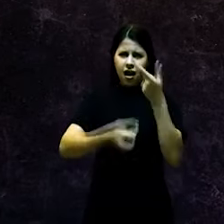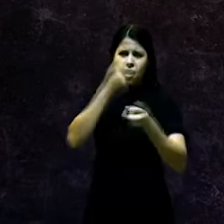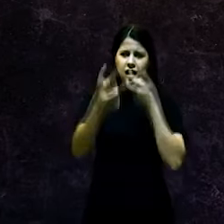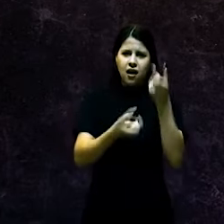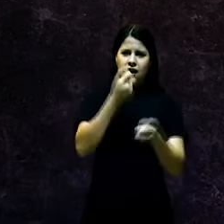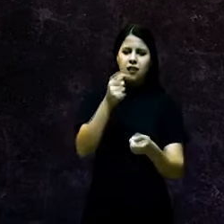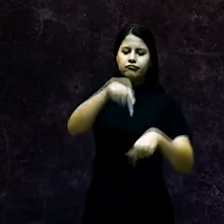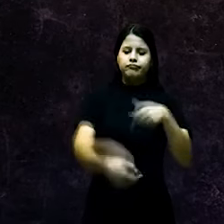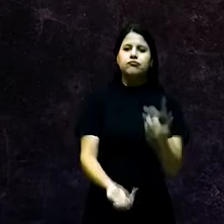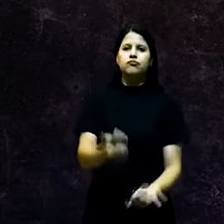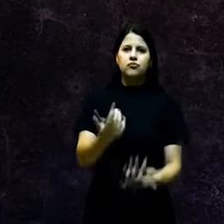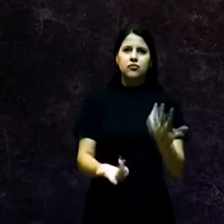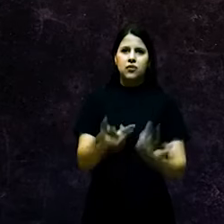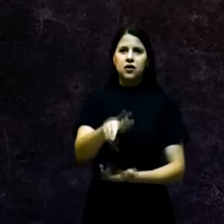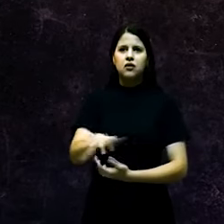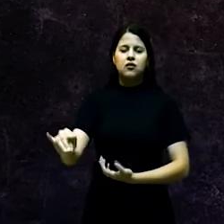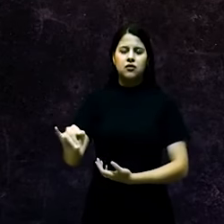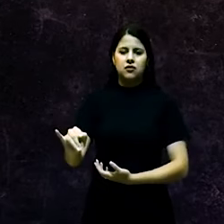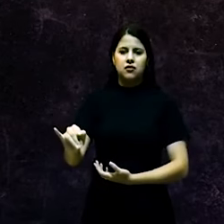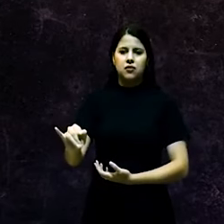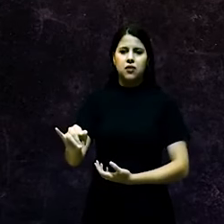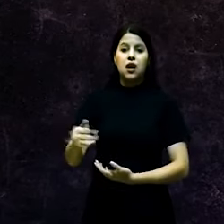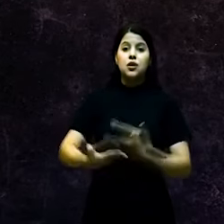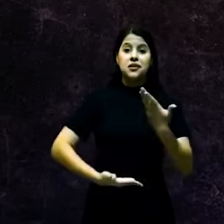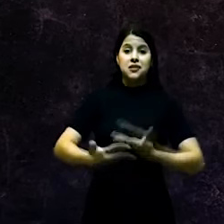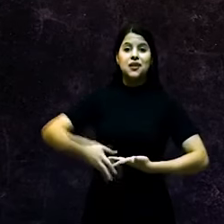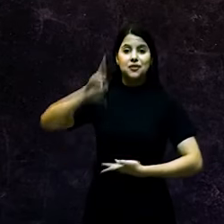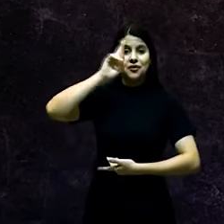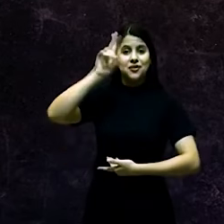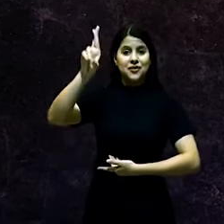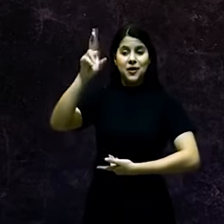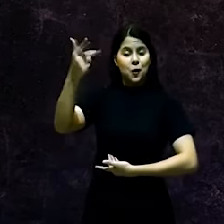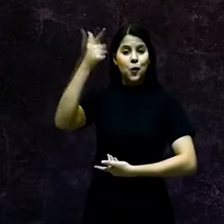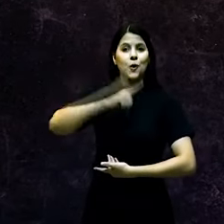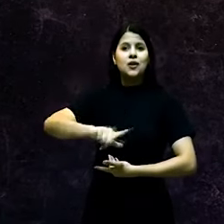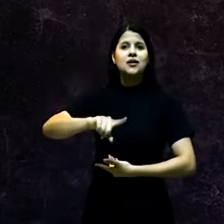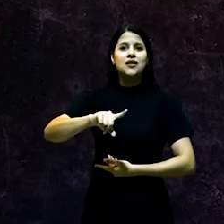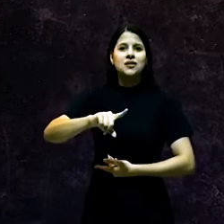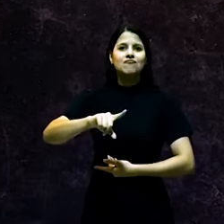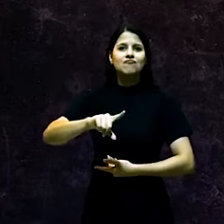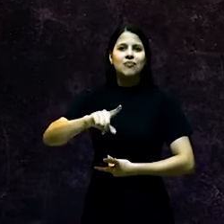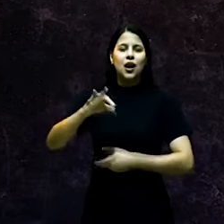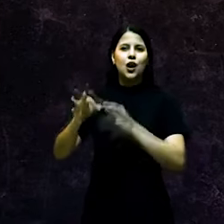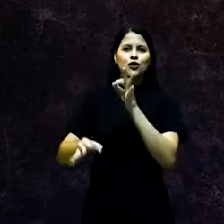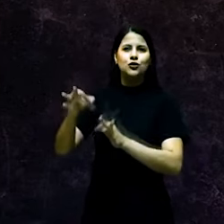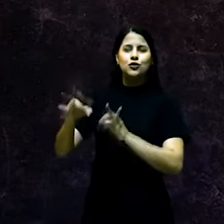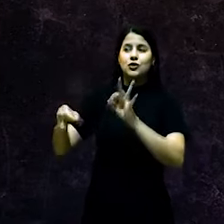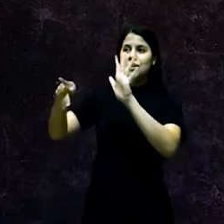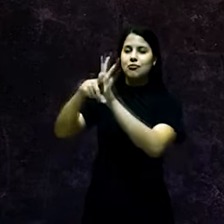Essa é a herança dos servos do Senhor, e a justiça que procede de